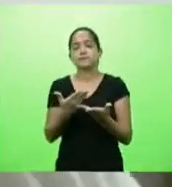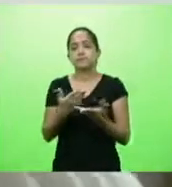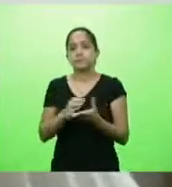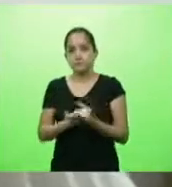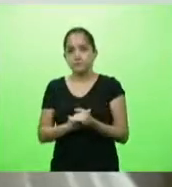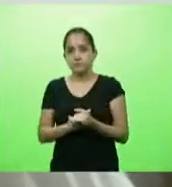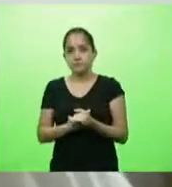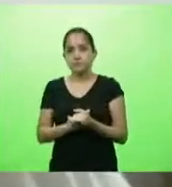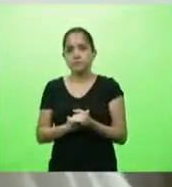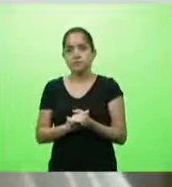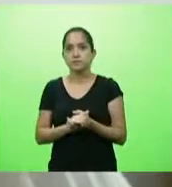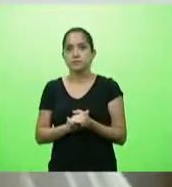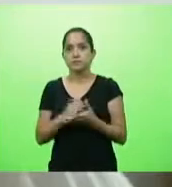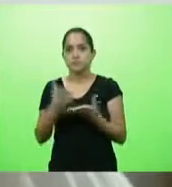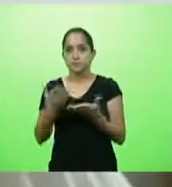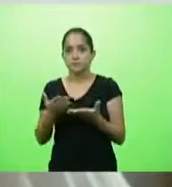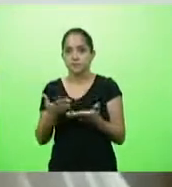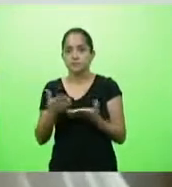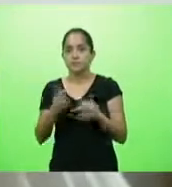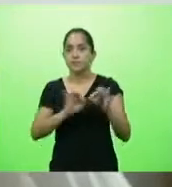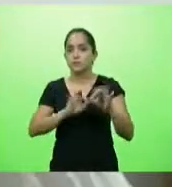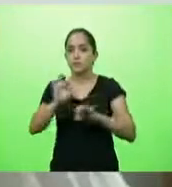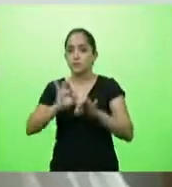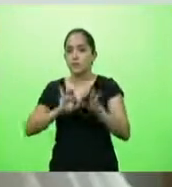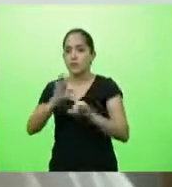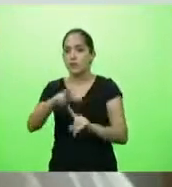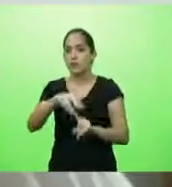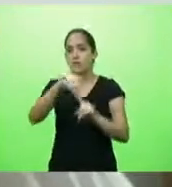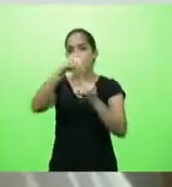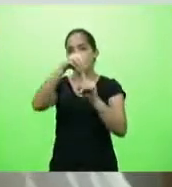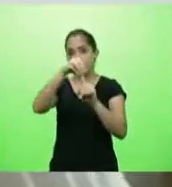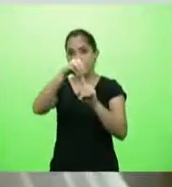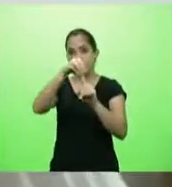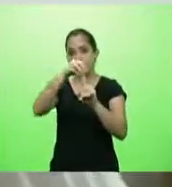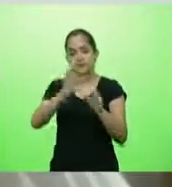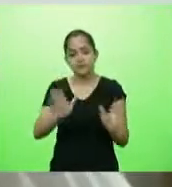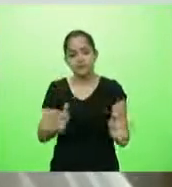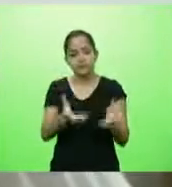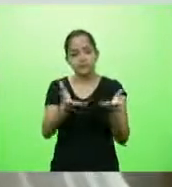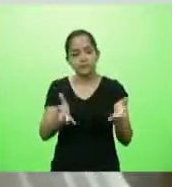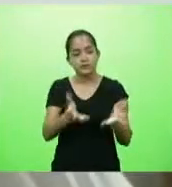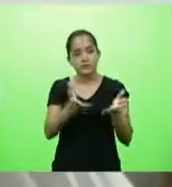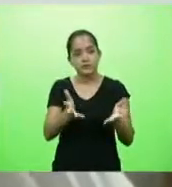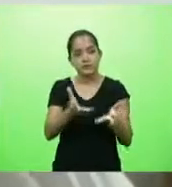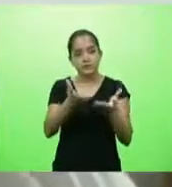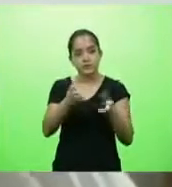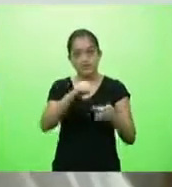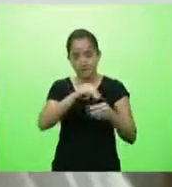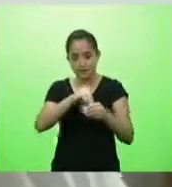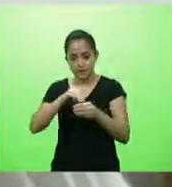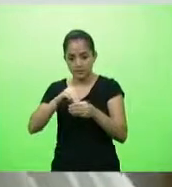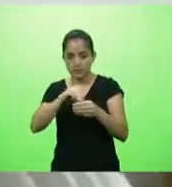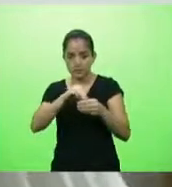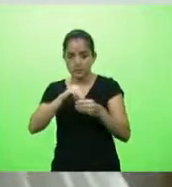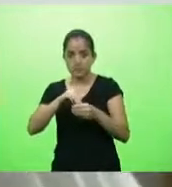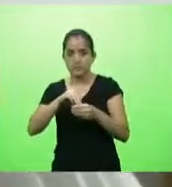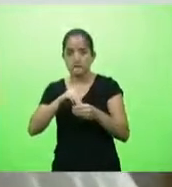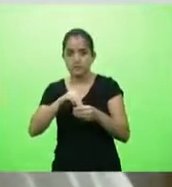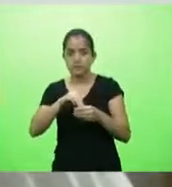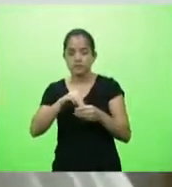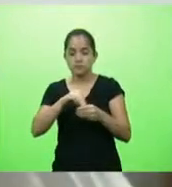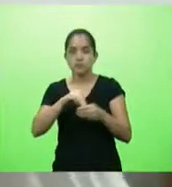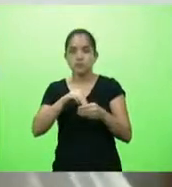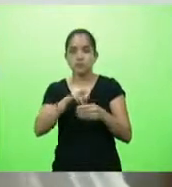se constituindo como uma referência de incentivo para que os municípios também cuidem do